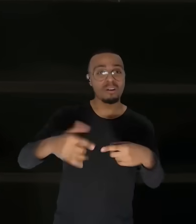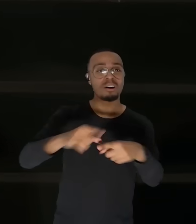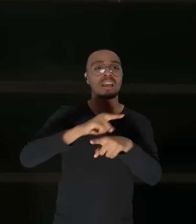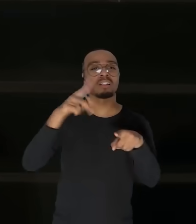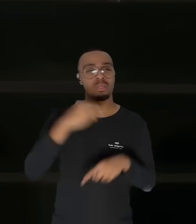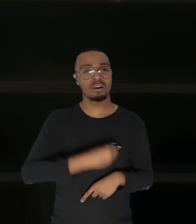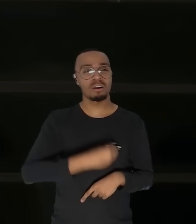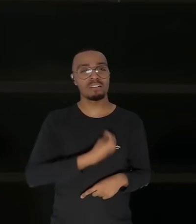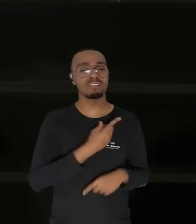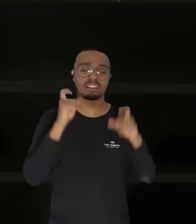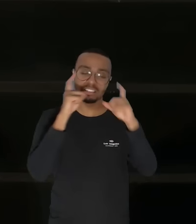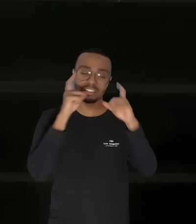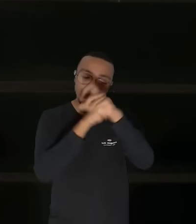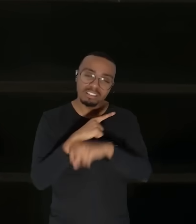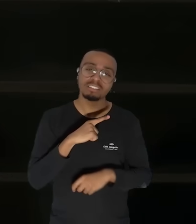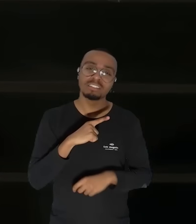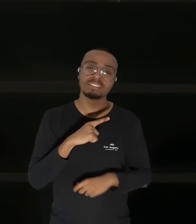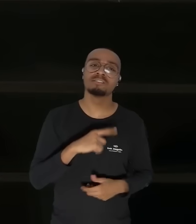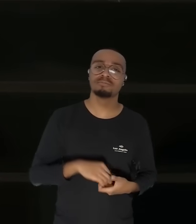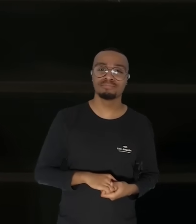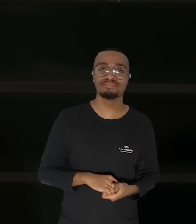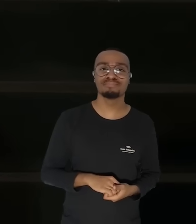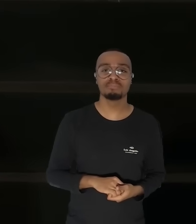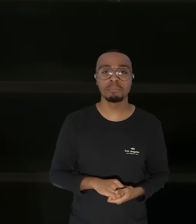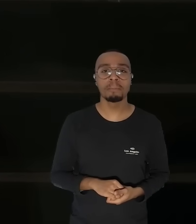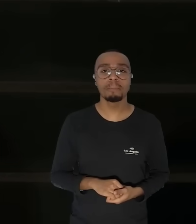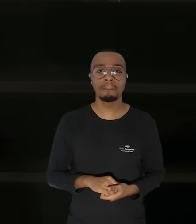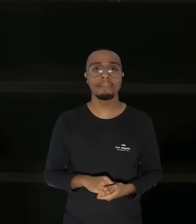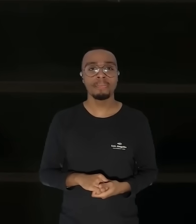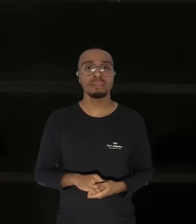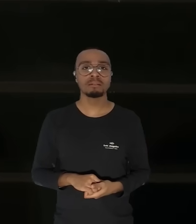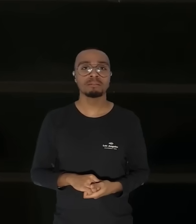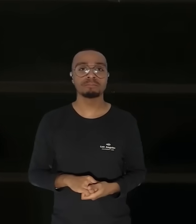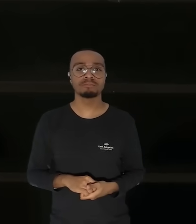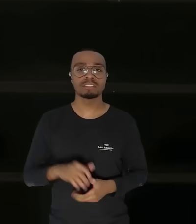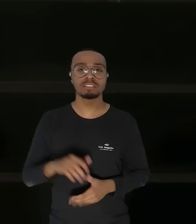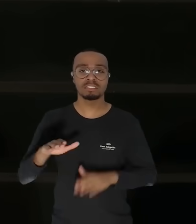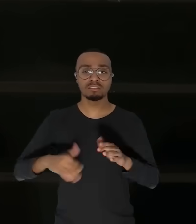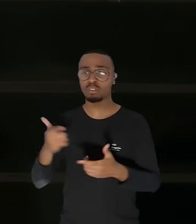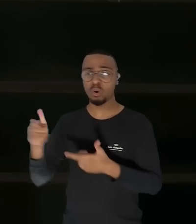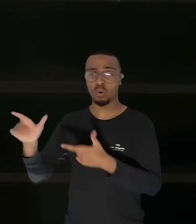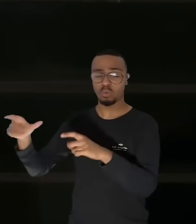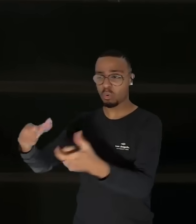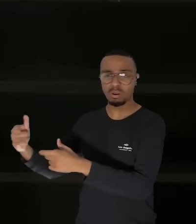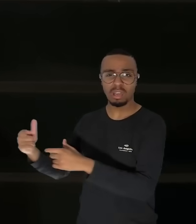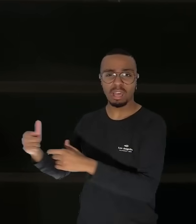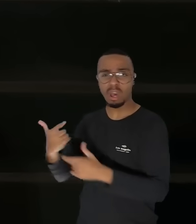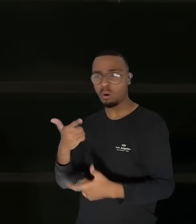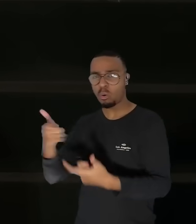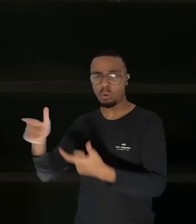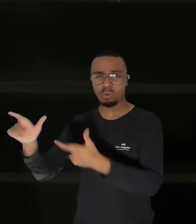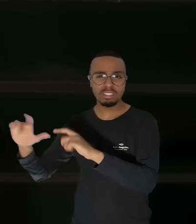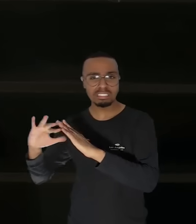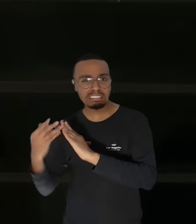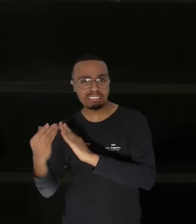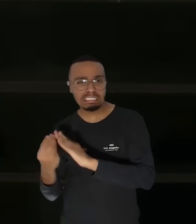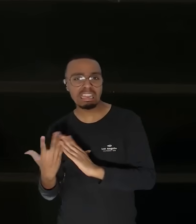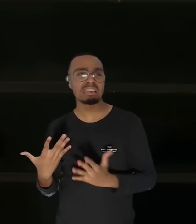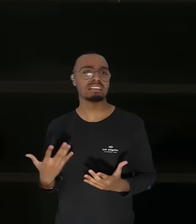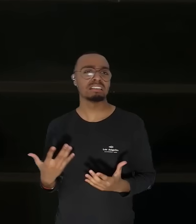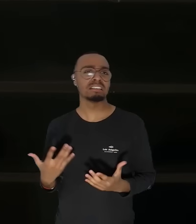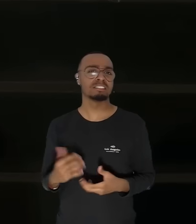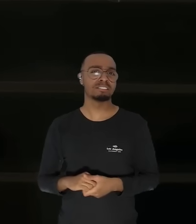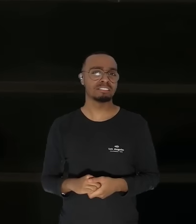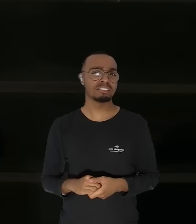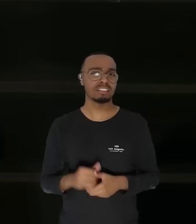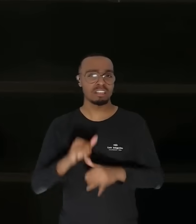Talvez foi um pastor para te segurar na igreja. Talvez foi alguma igreja para arrancar teu dinheiro, dizendo para você que se